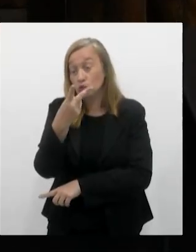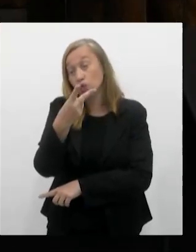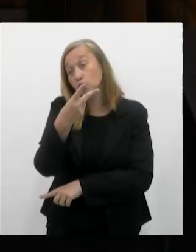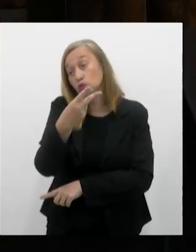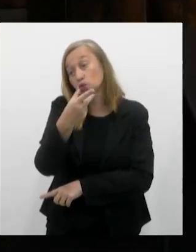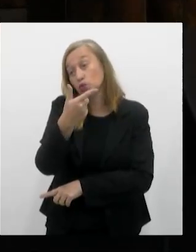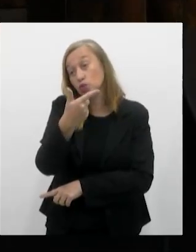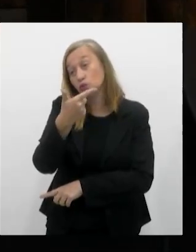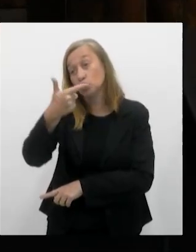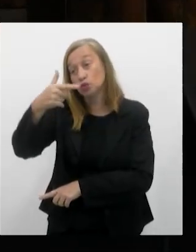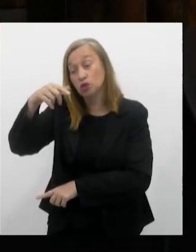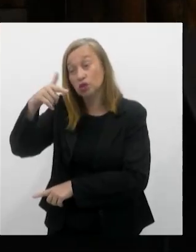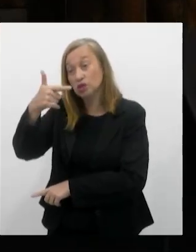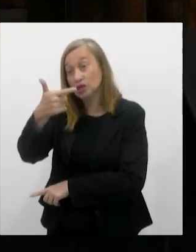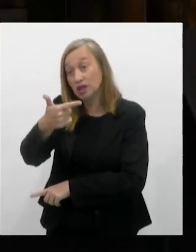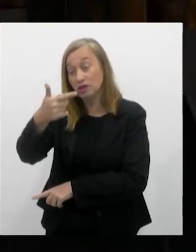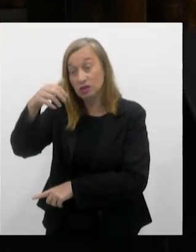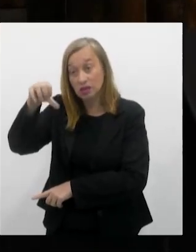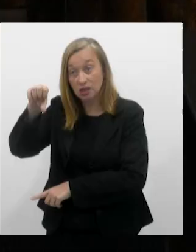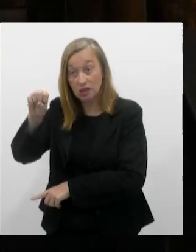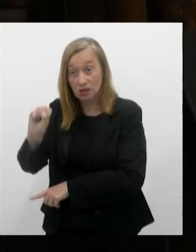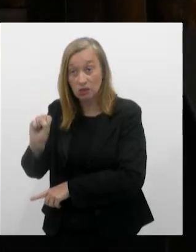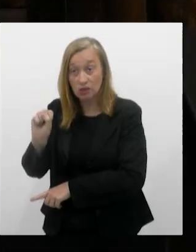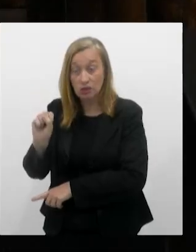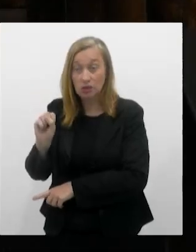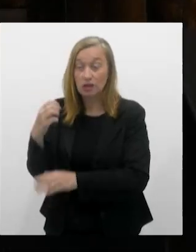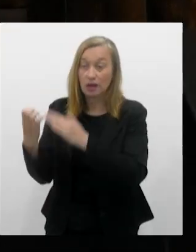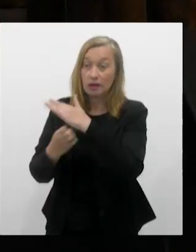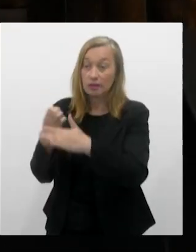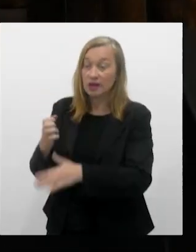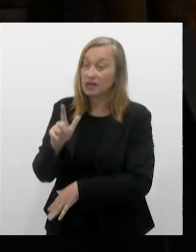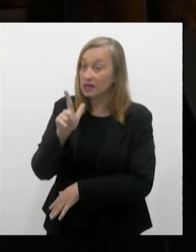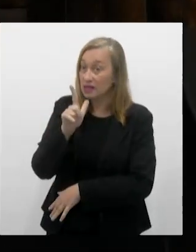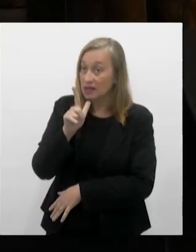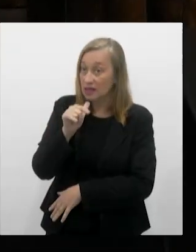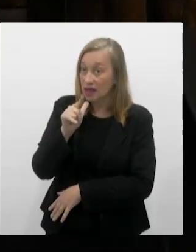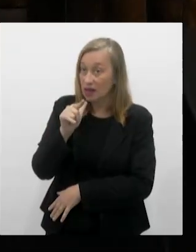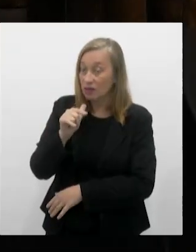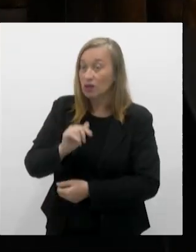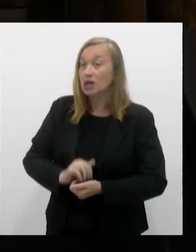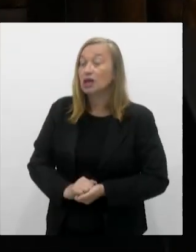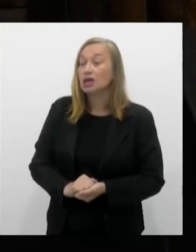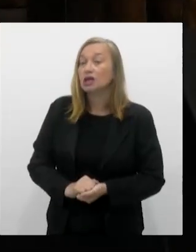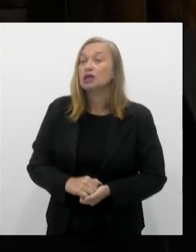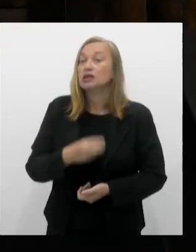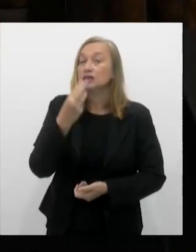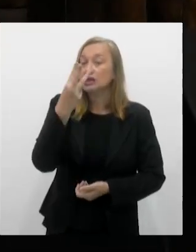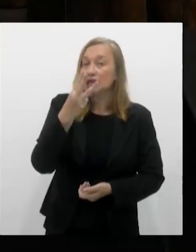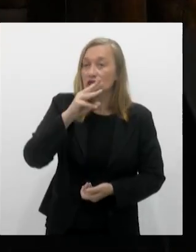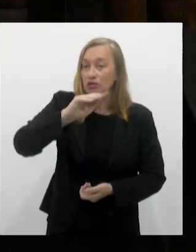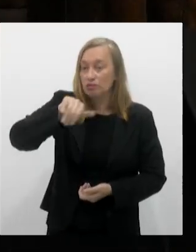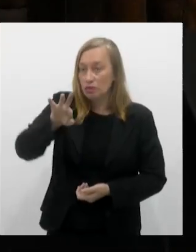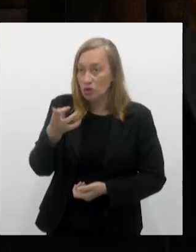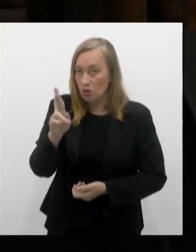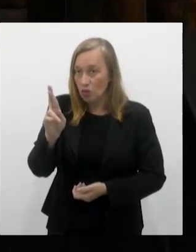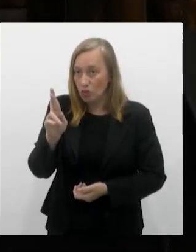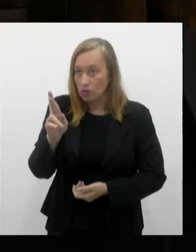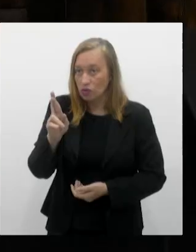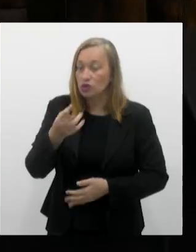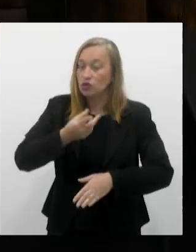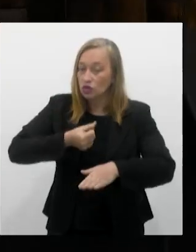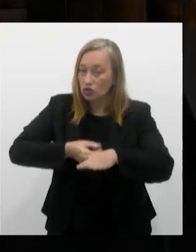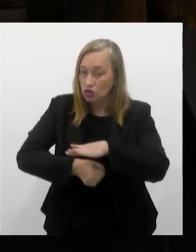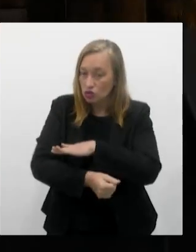218 milhões da SEDAI, já vai estar na casa dos 3 bilhões de